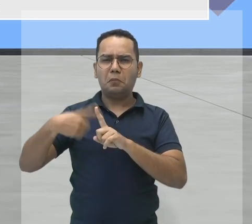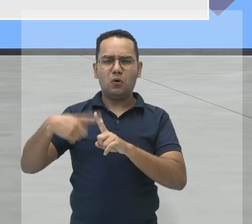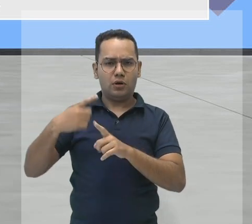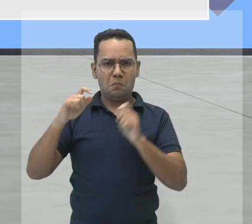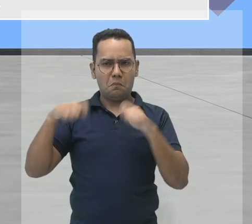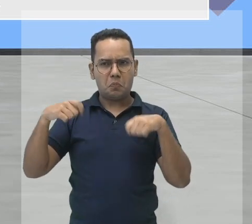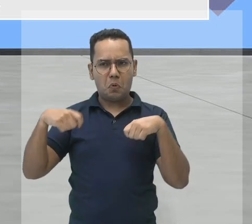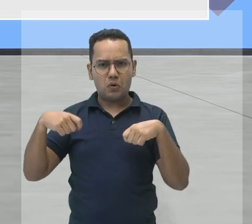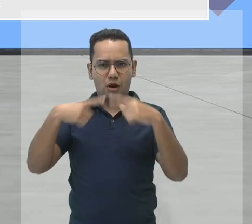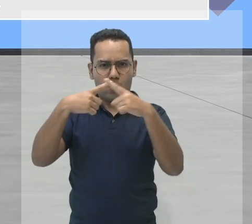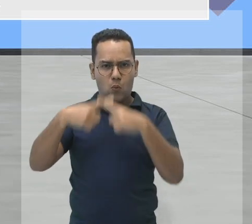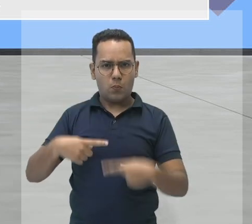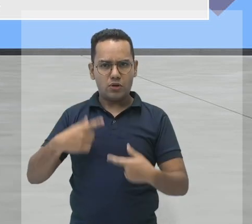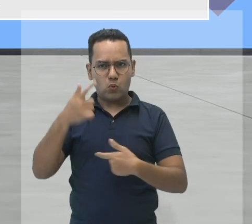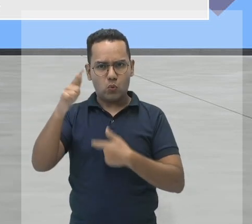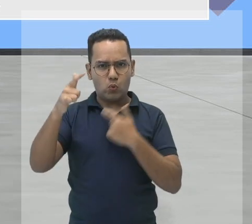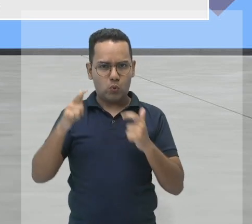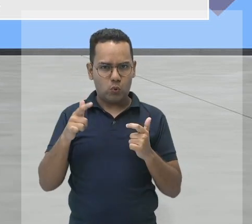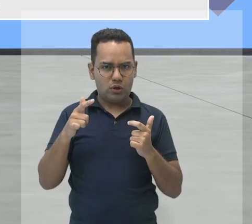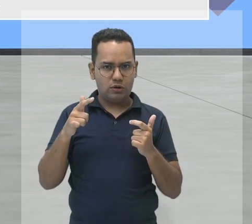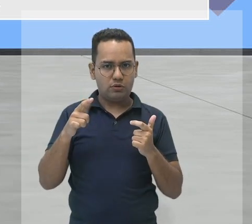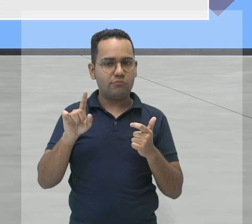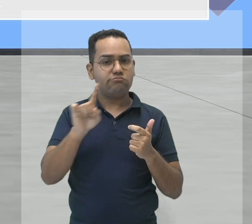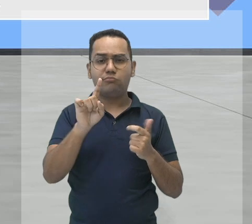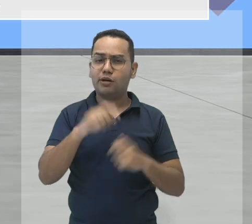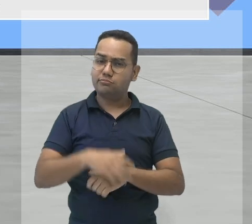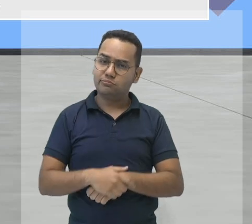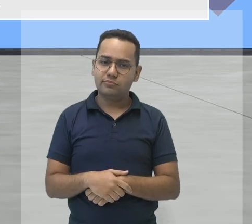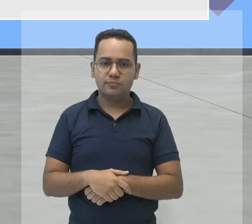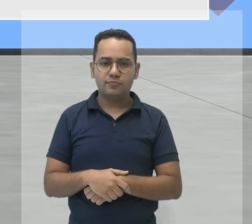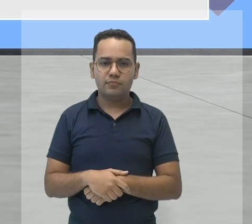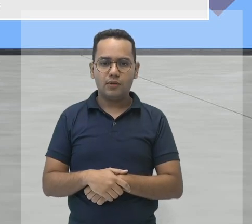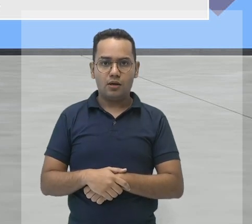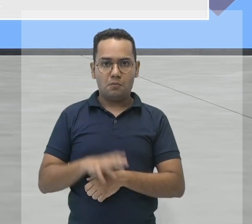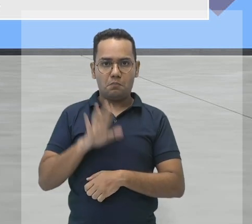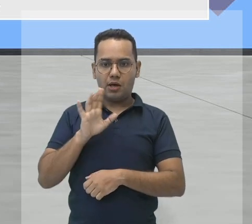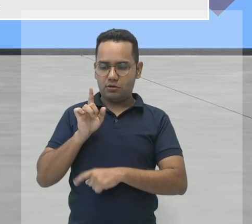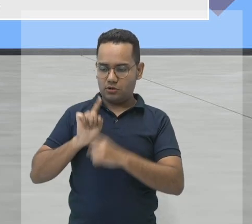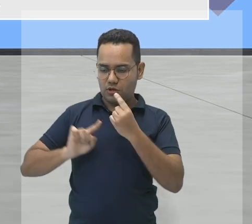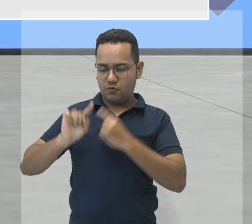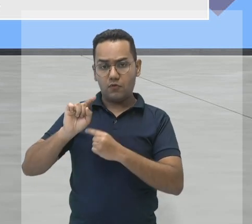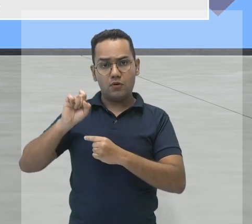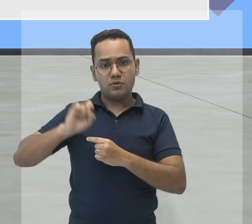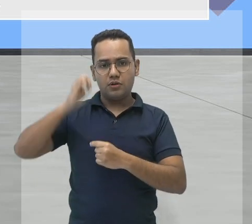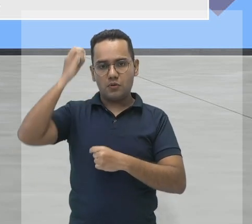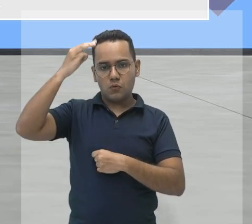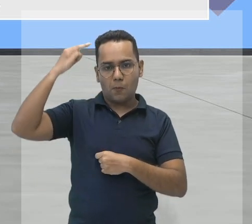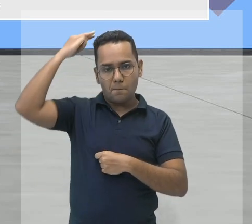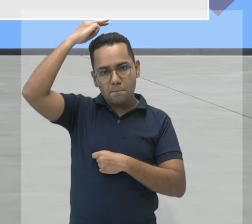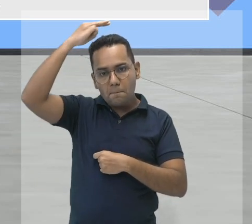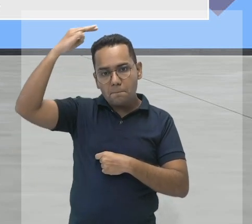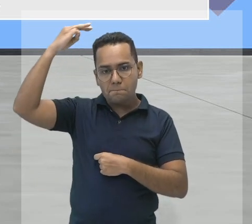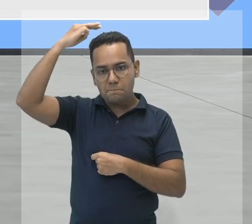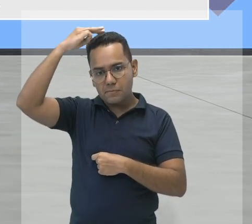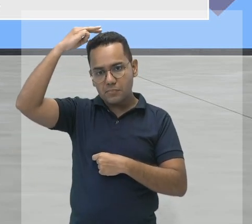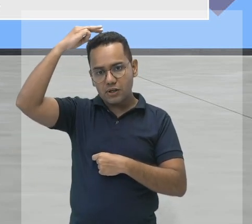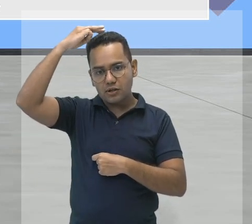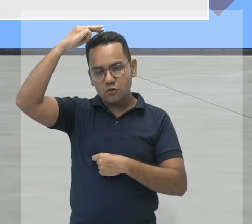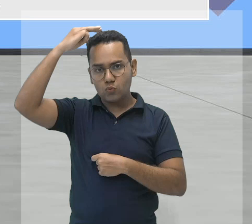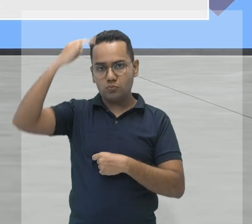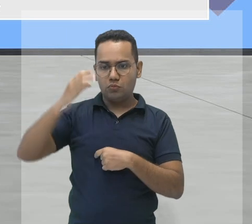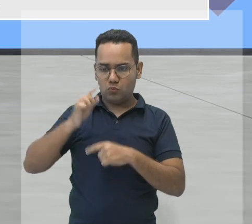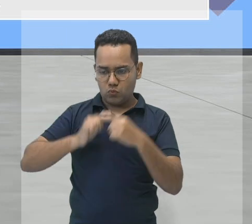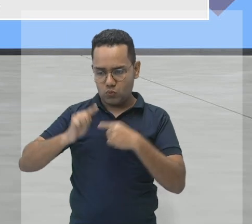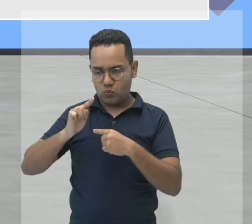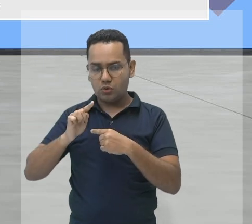indústria não tinha como competir com a indústria estadunidense, com a indústria do Canadá. Então ele ganhou em muitos pontos, o México, né, país